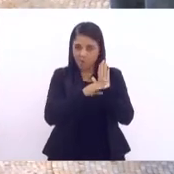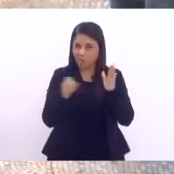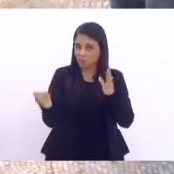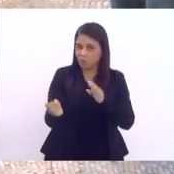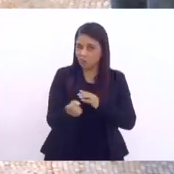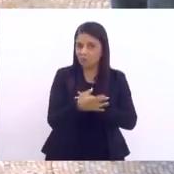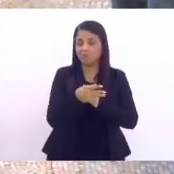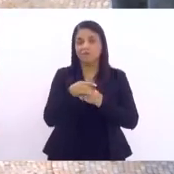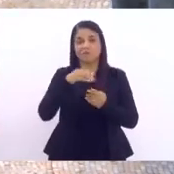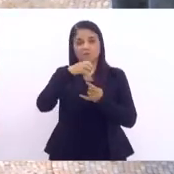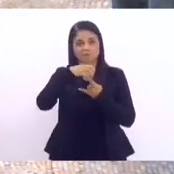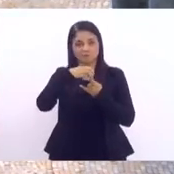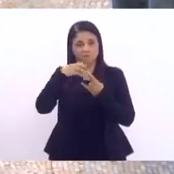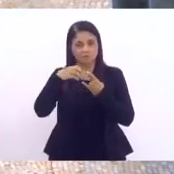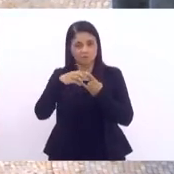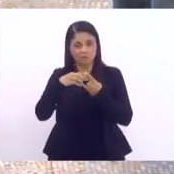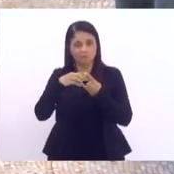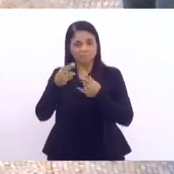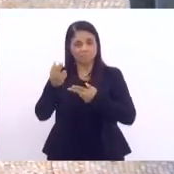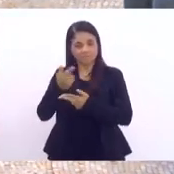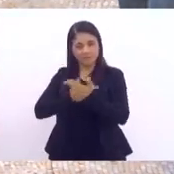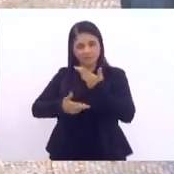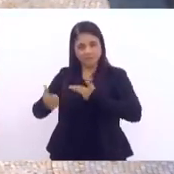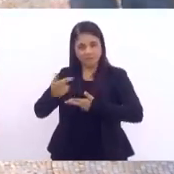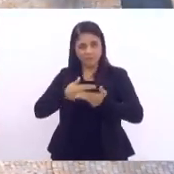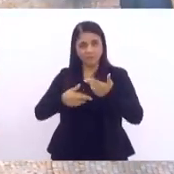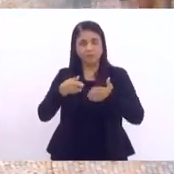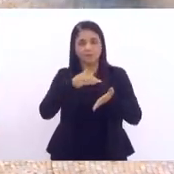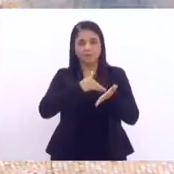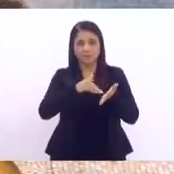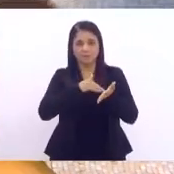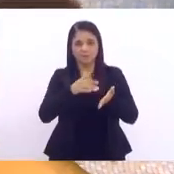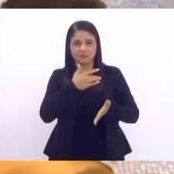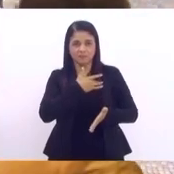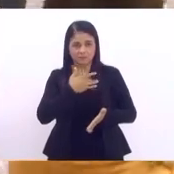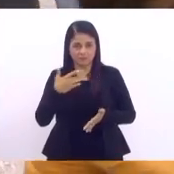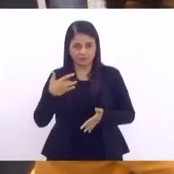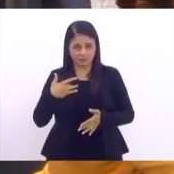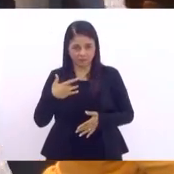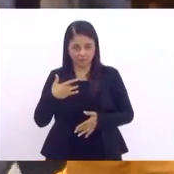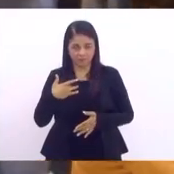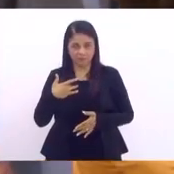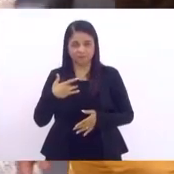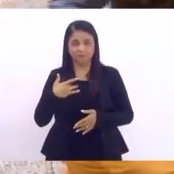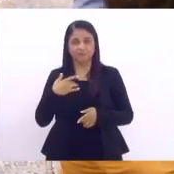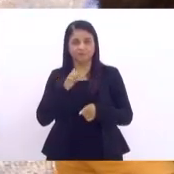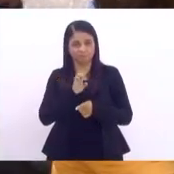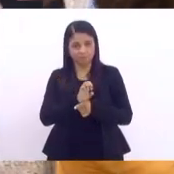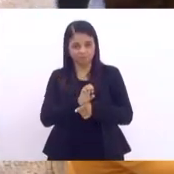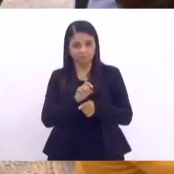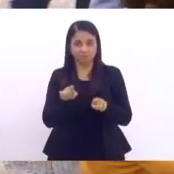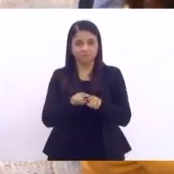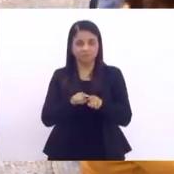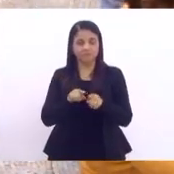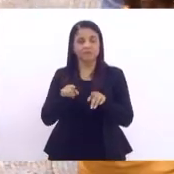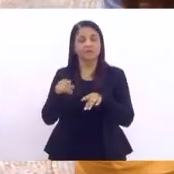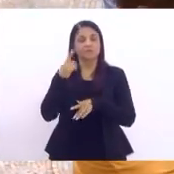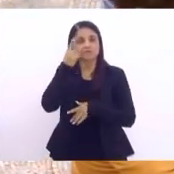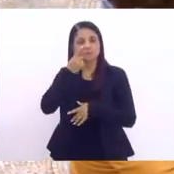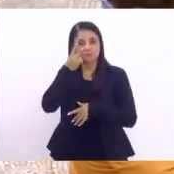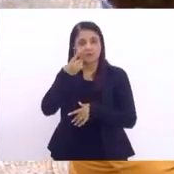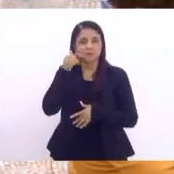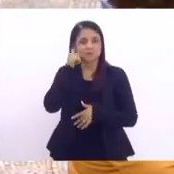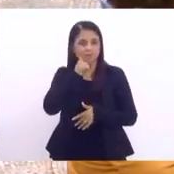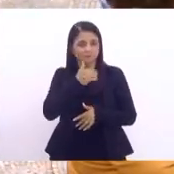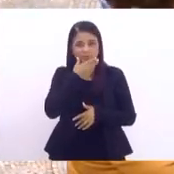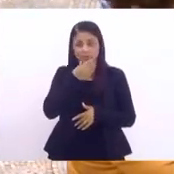com a Secretaria de Estado de Saúde. Então, estendo aqui aos deputados, às deputadas, em especial Vossa Excelência,